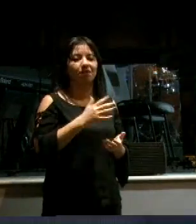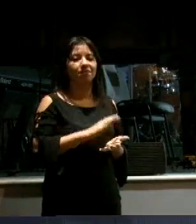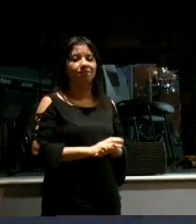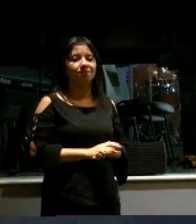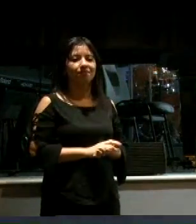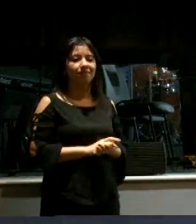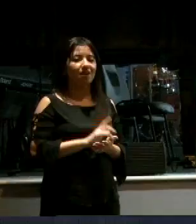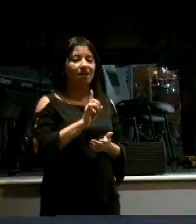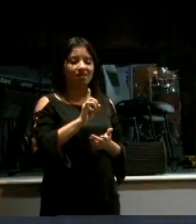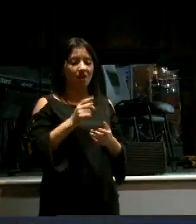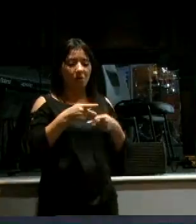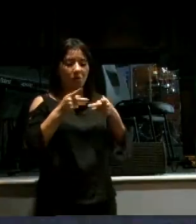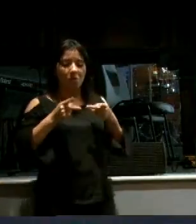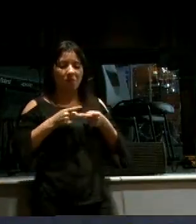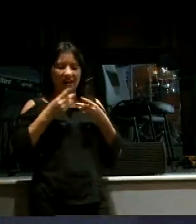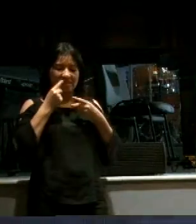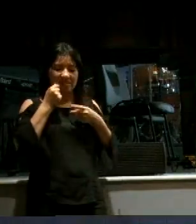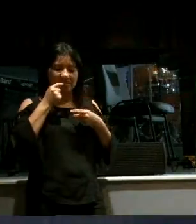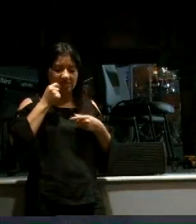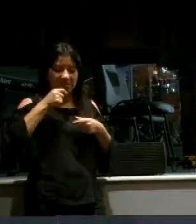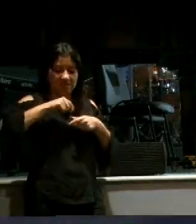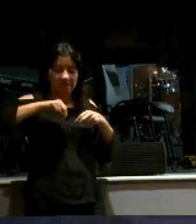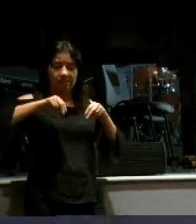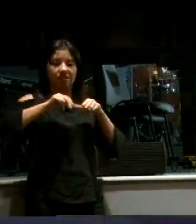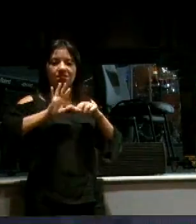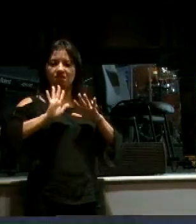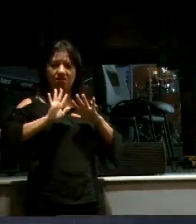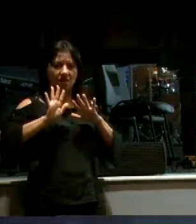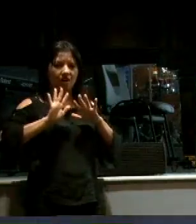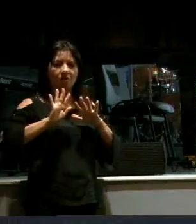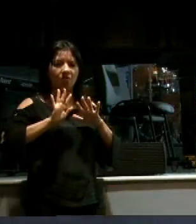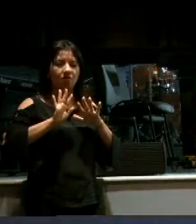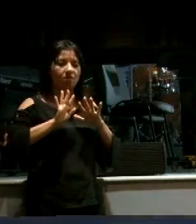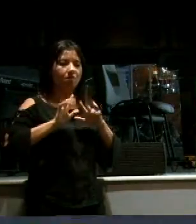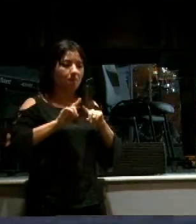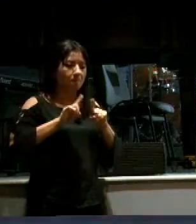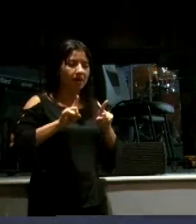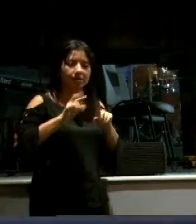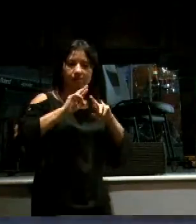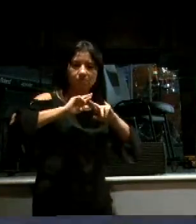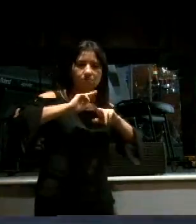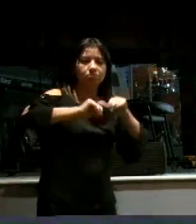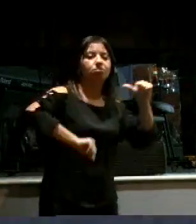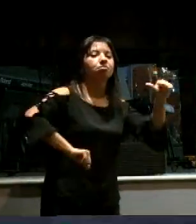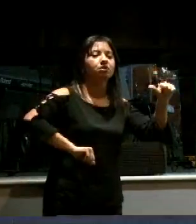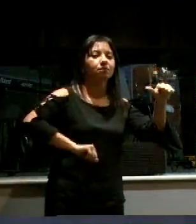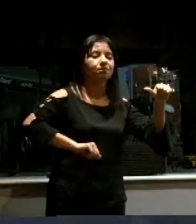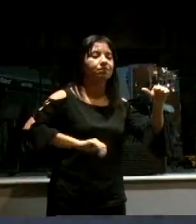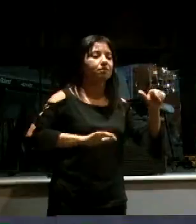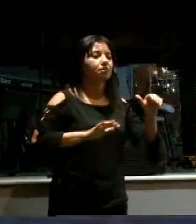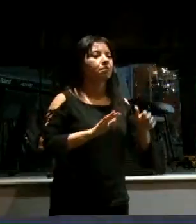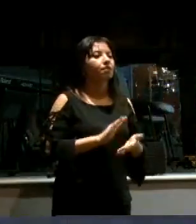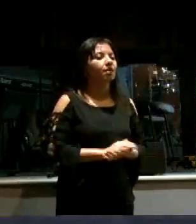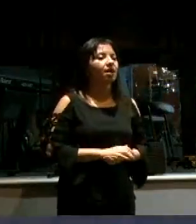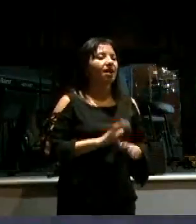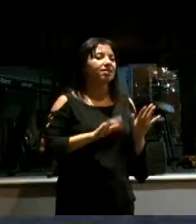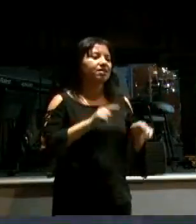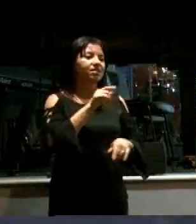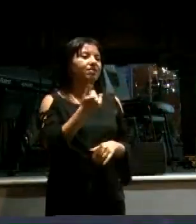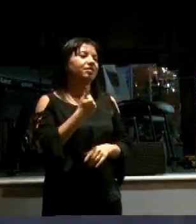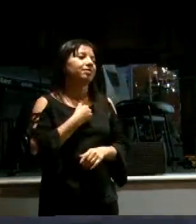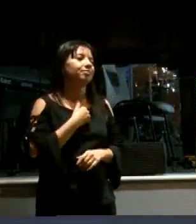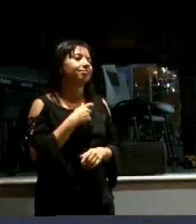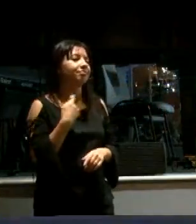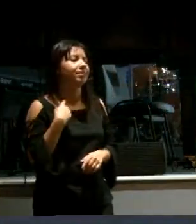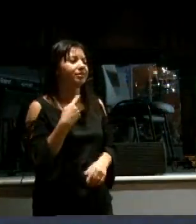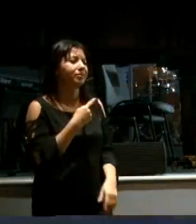Às vezes você vai dizer: pastor, mas o meu problema é tão grande, e o que eu disponho é